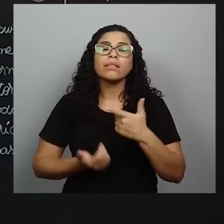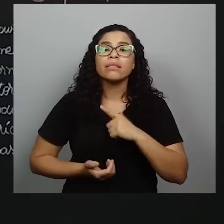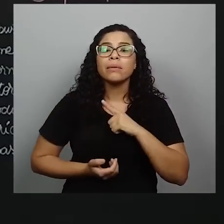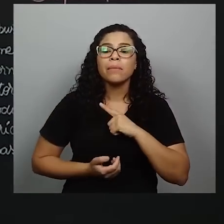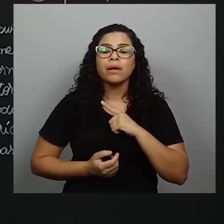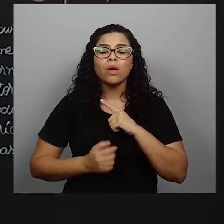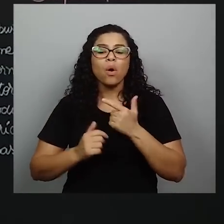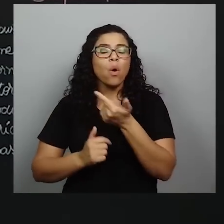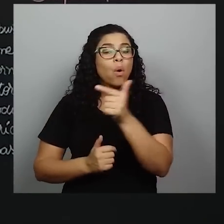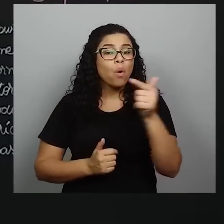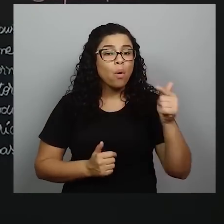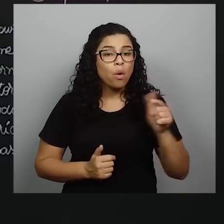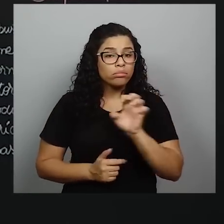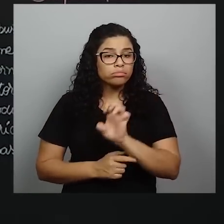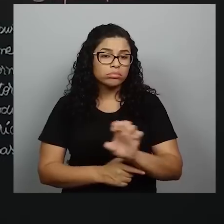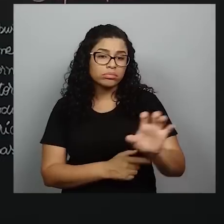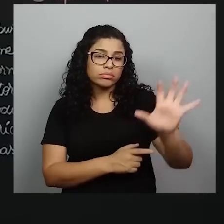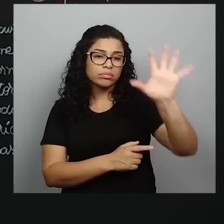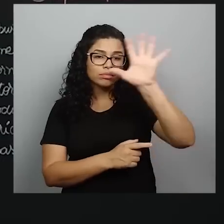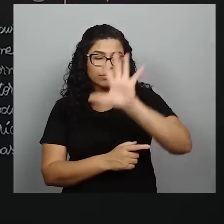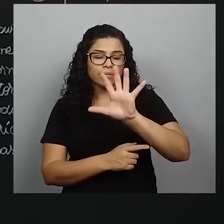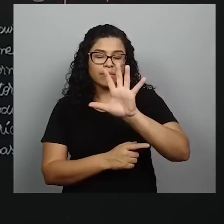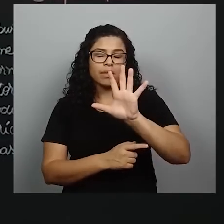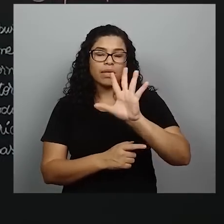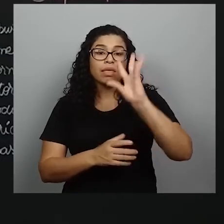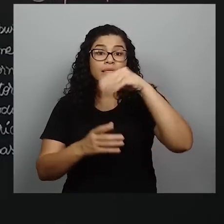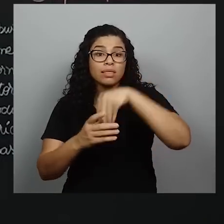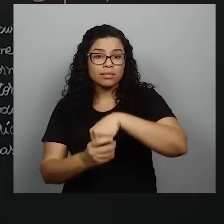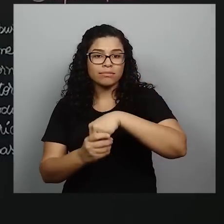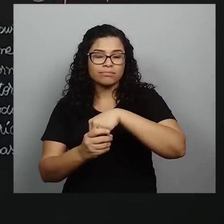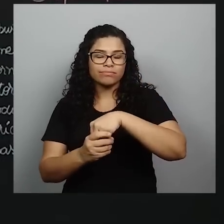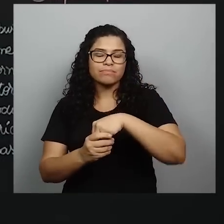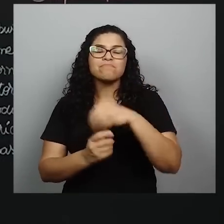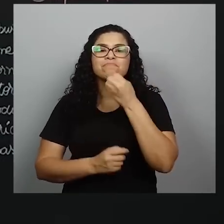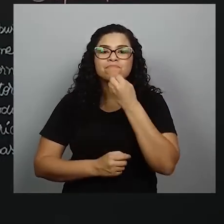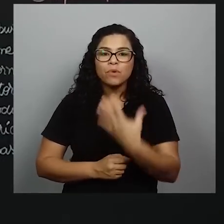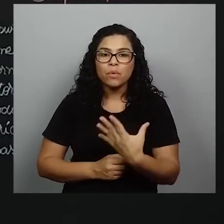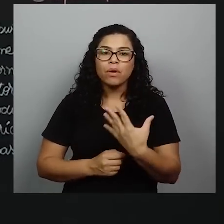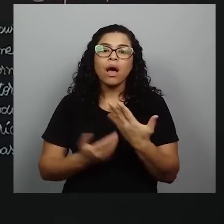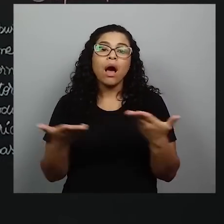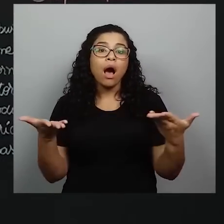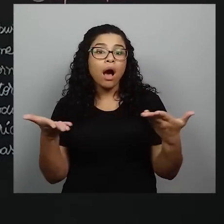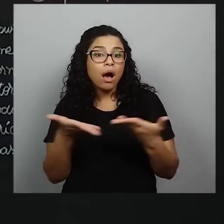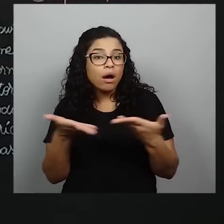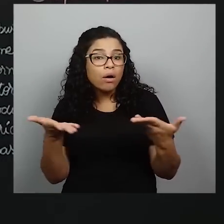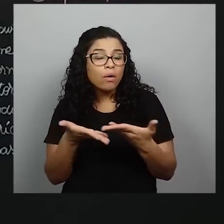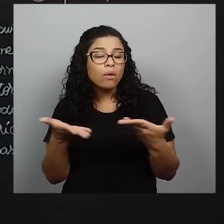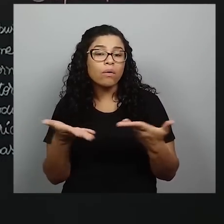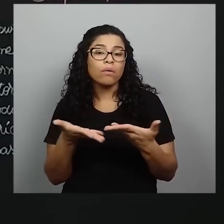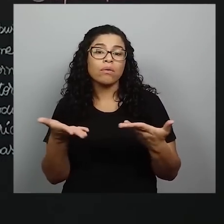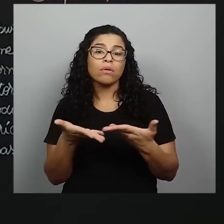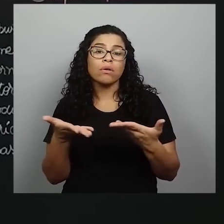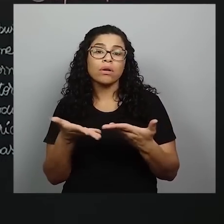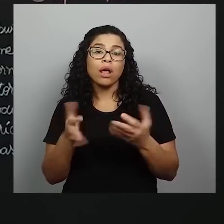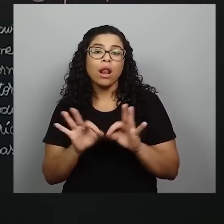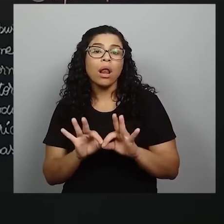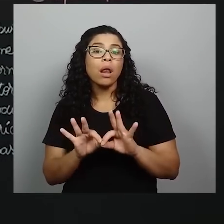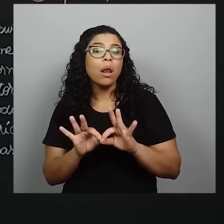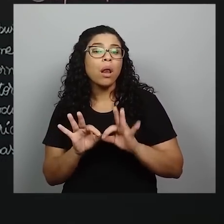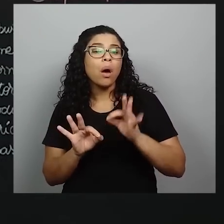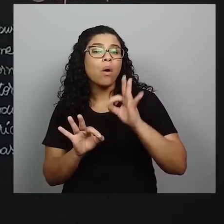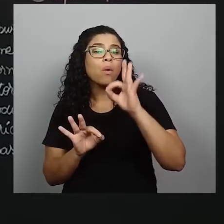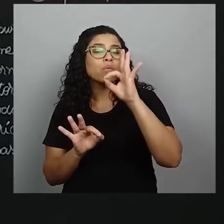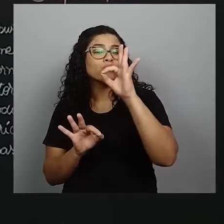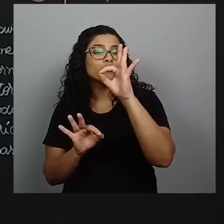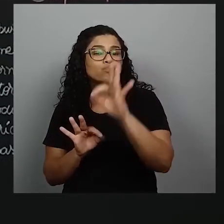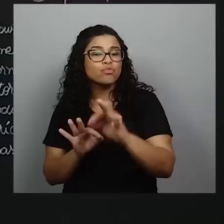produção em Curitiba e Porto Alegre, ali o comércio interno vai funcionar. Em áreas um pouco mais longe